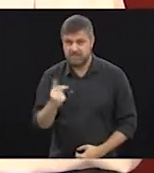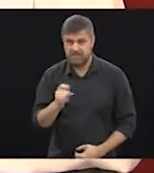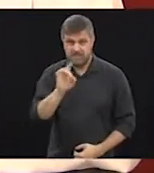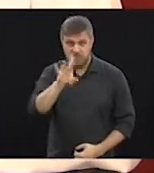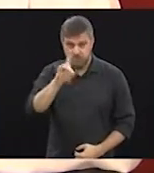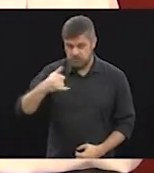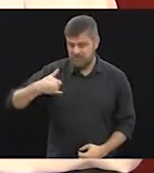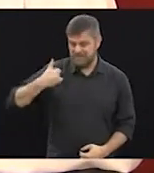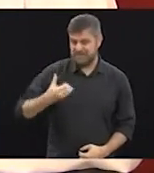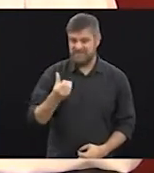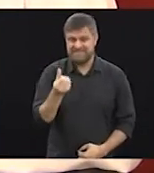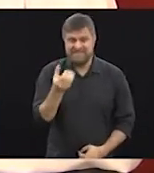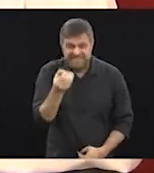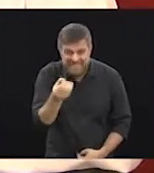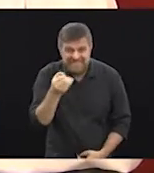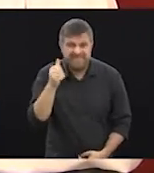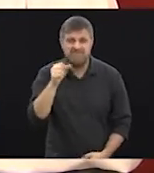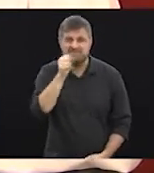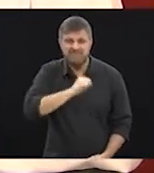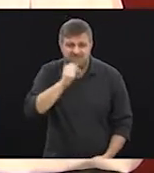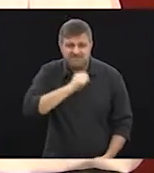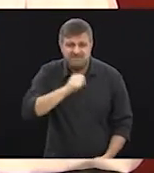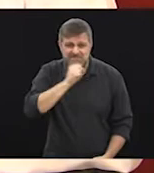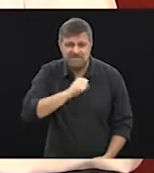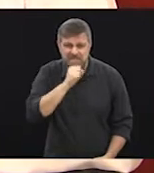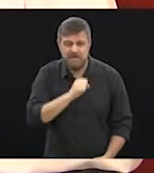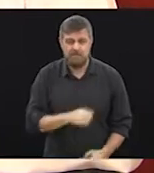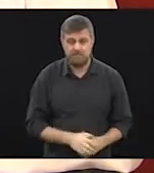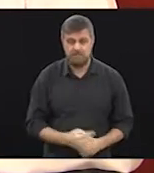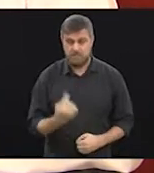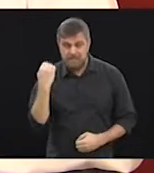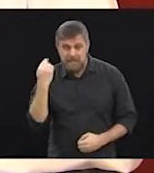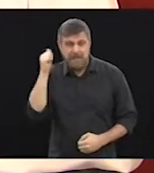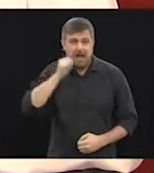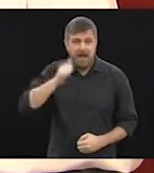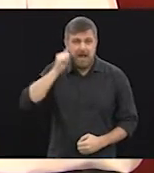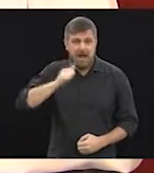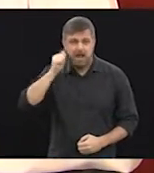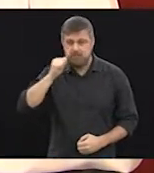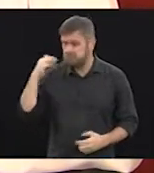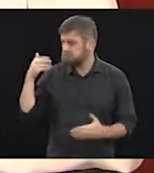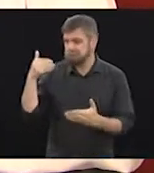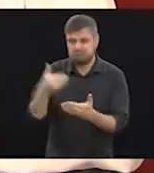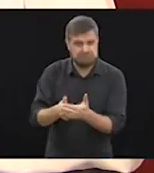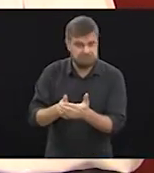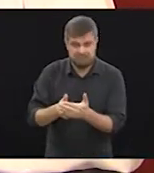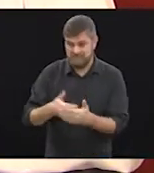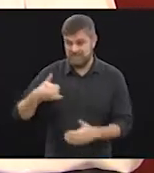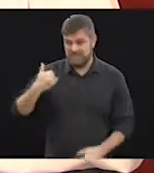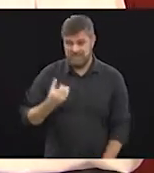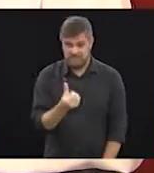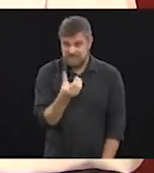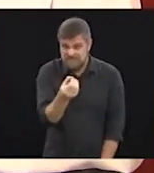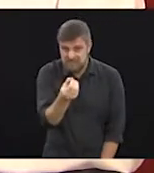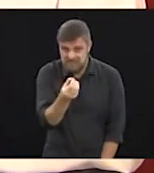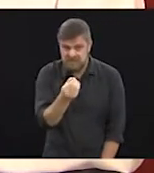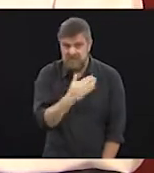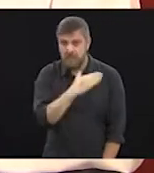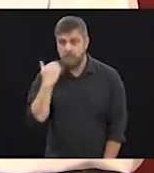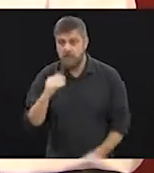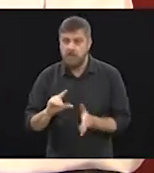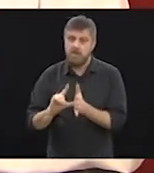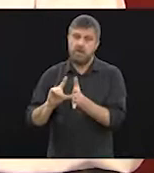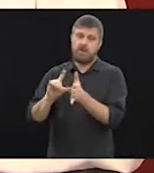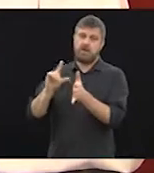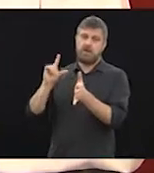prótese depois de 60 anos de idade. E muitas daquelas pacientes nem chegavam aos 60 anos de idade. Pela